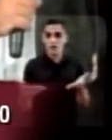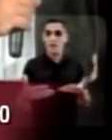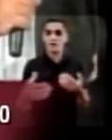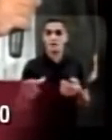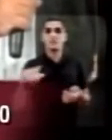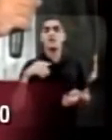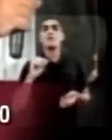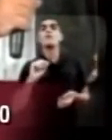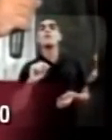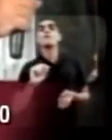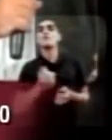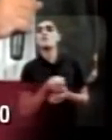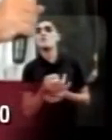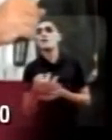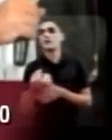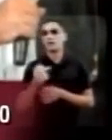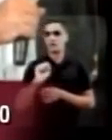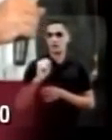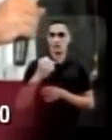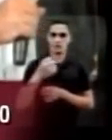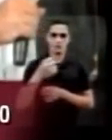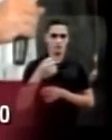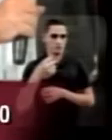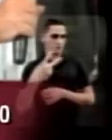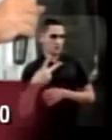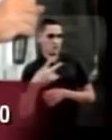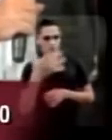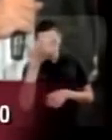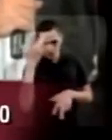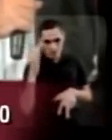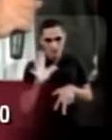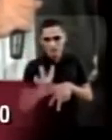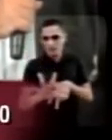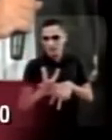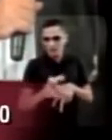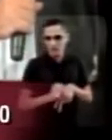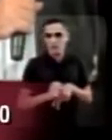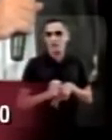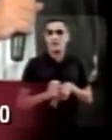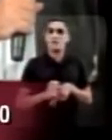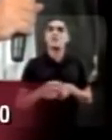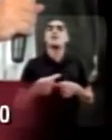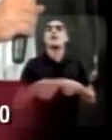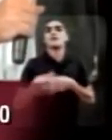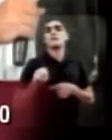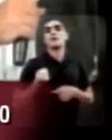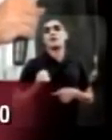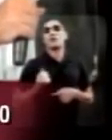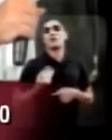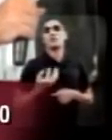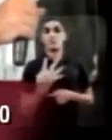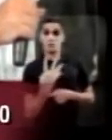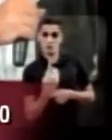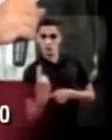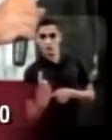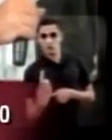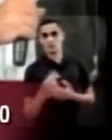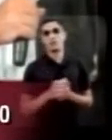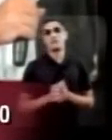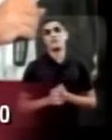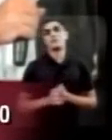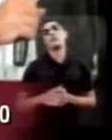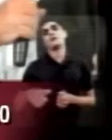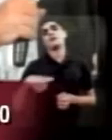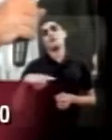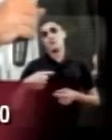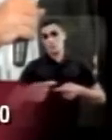82 casos na semana 41 de COVID-19 positivos. Nós